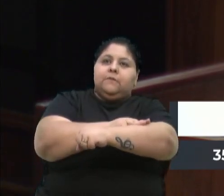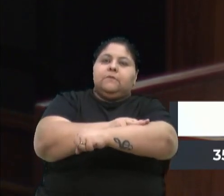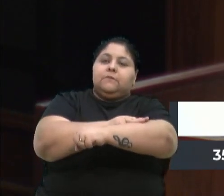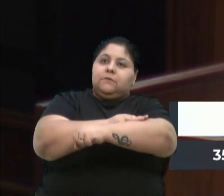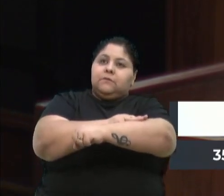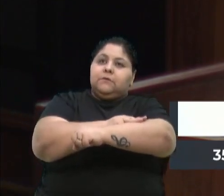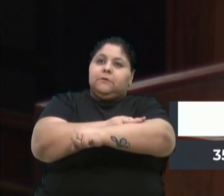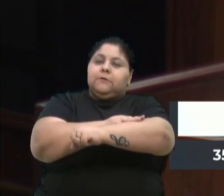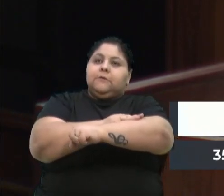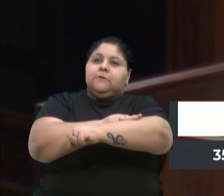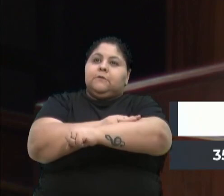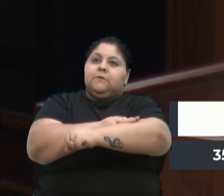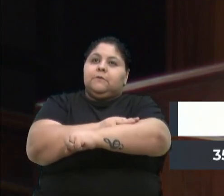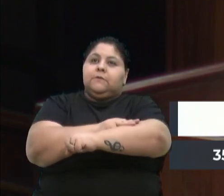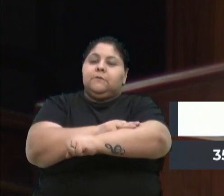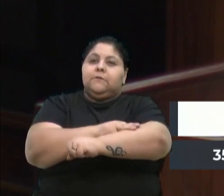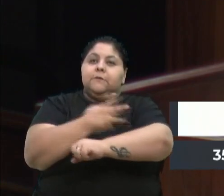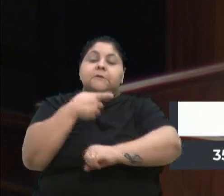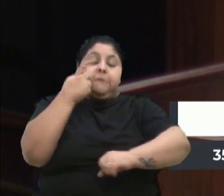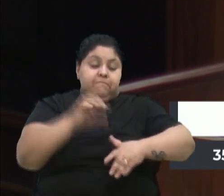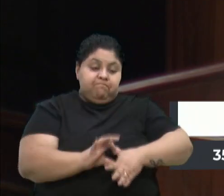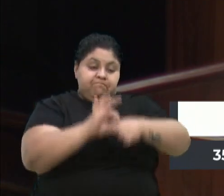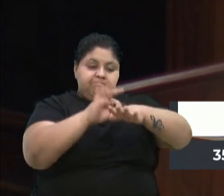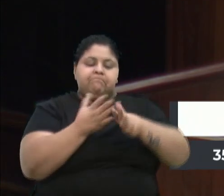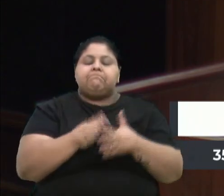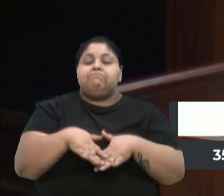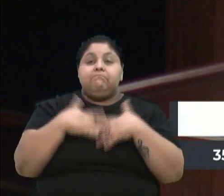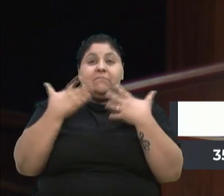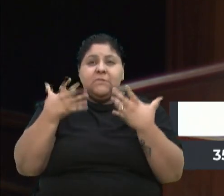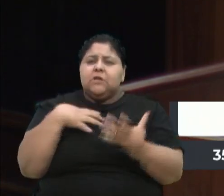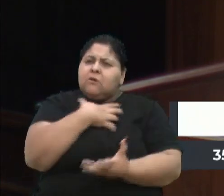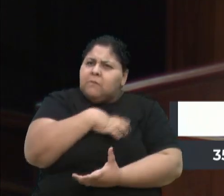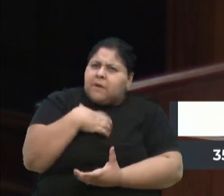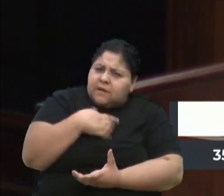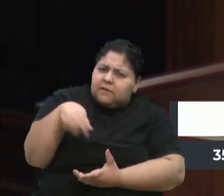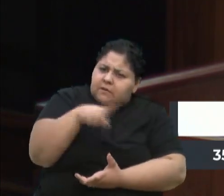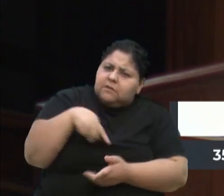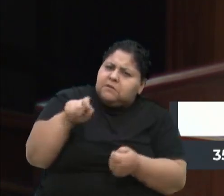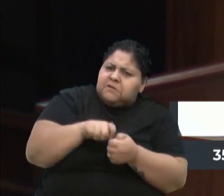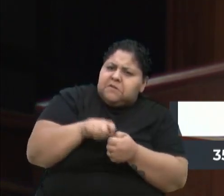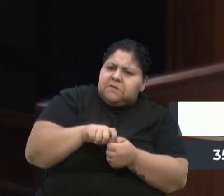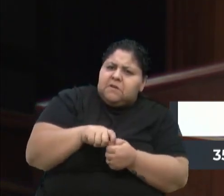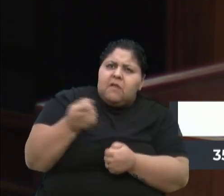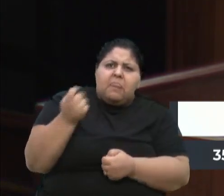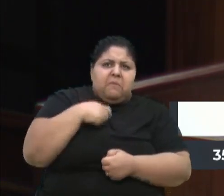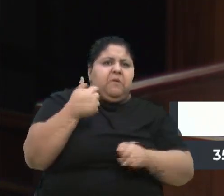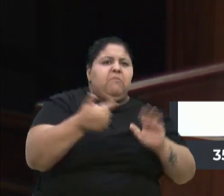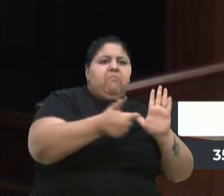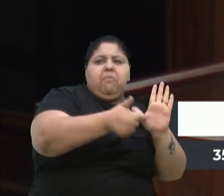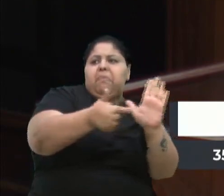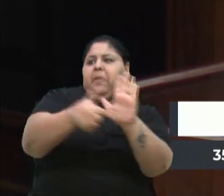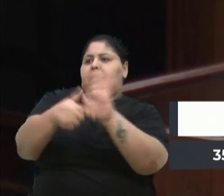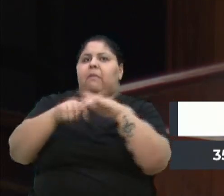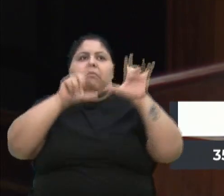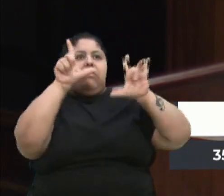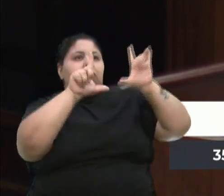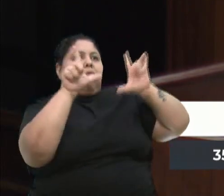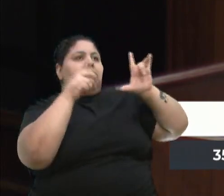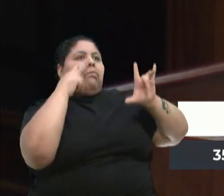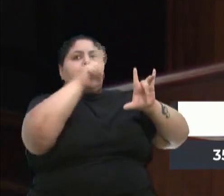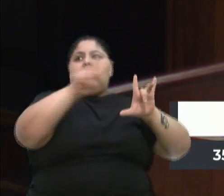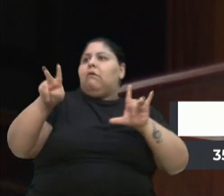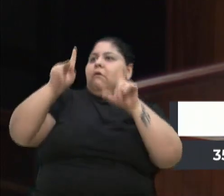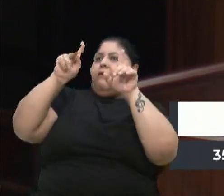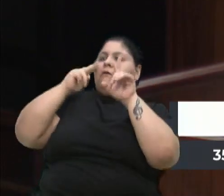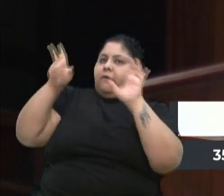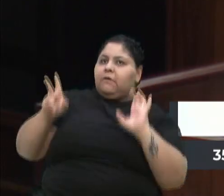né? A declaração de líder. Então, são pequenos gestos que a gente faz, não precisa ficar aparecendo, tirando foto, dizer que tal, que não tá. O importante é que nós